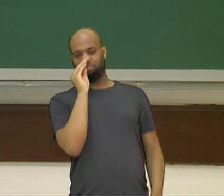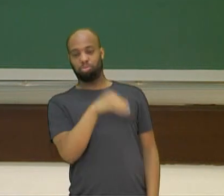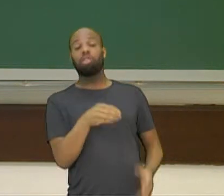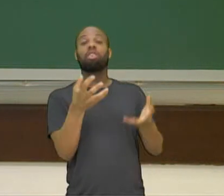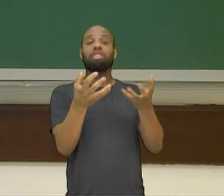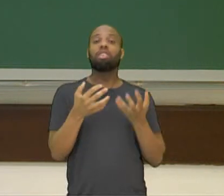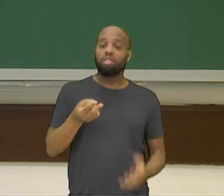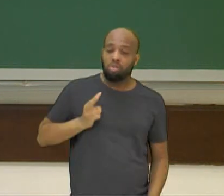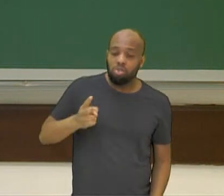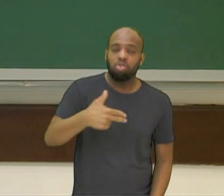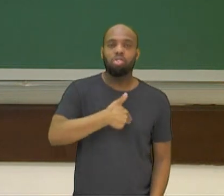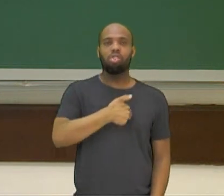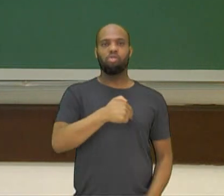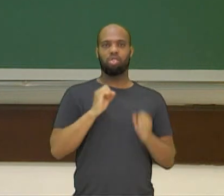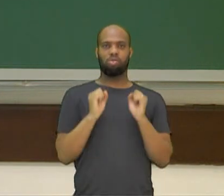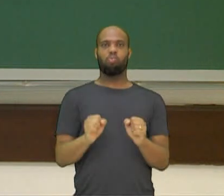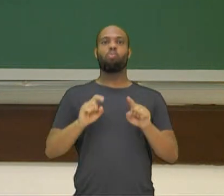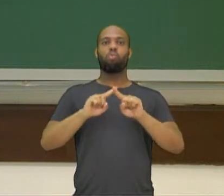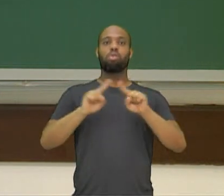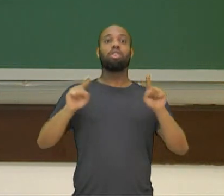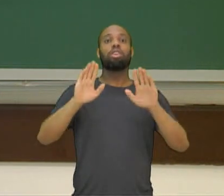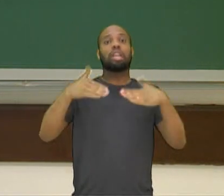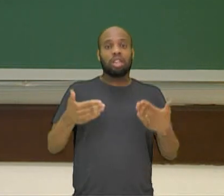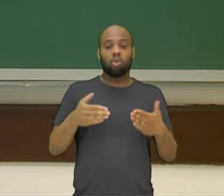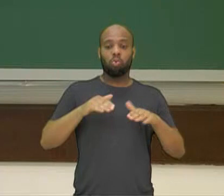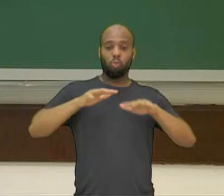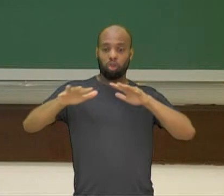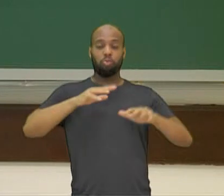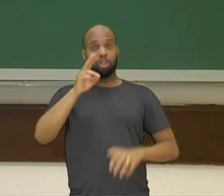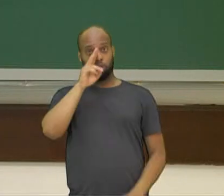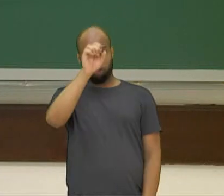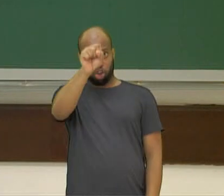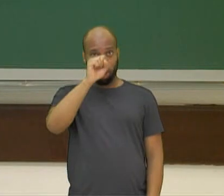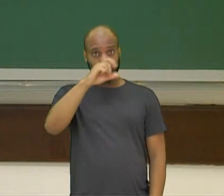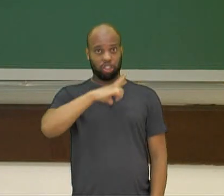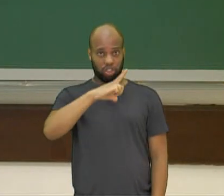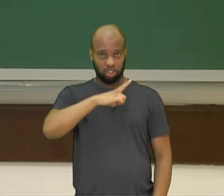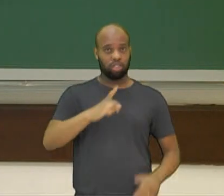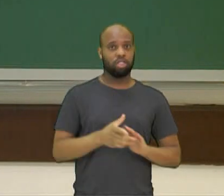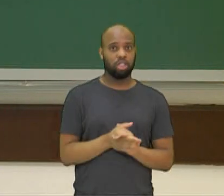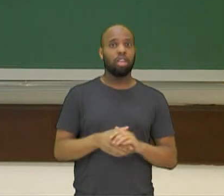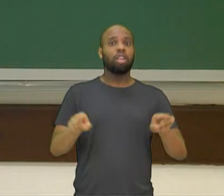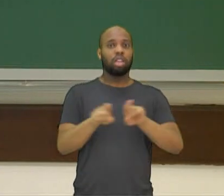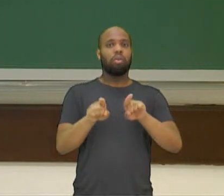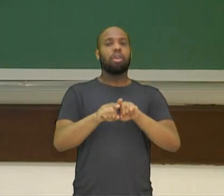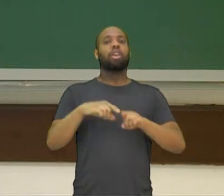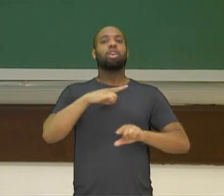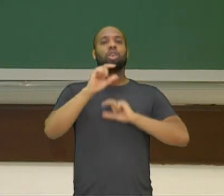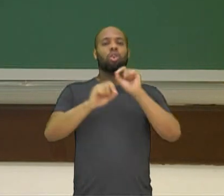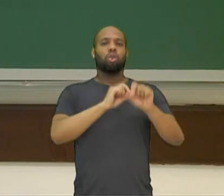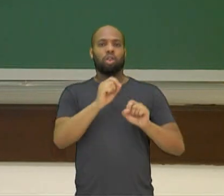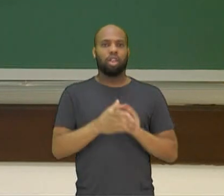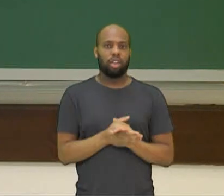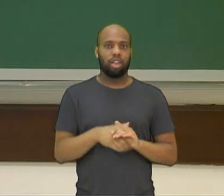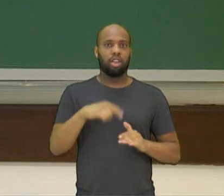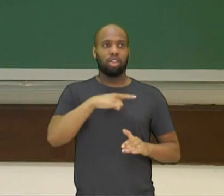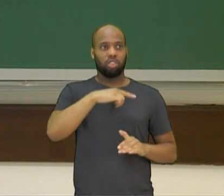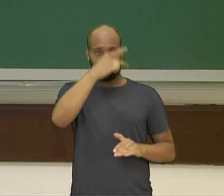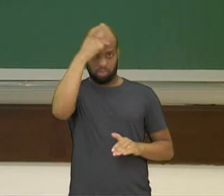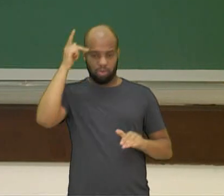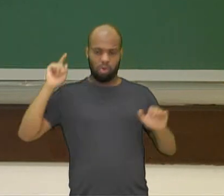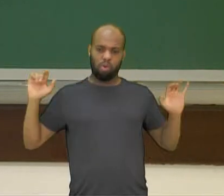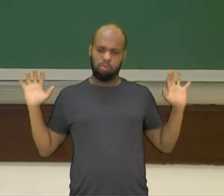gente quer Getúlio Vargas. Então, esses movimentos, eles eram muito fortes e tinha ampla massa, né, participação